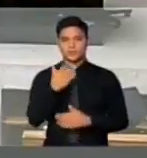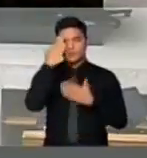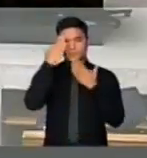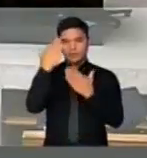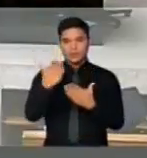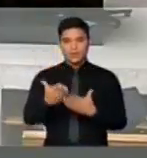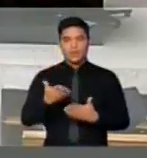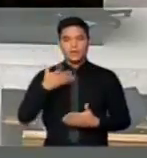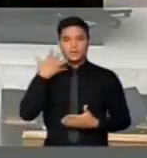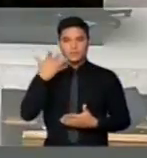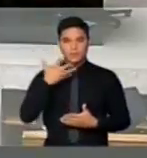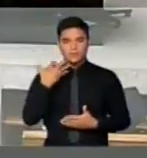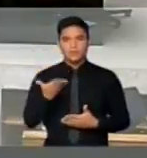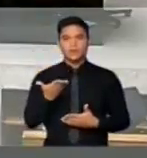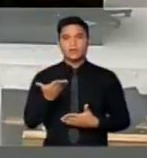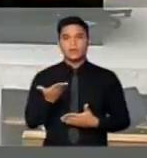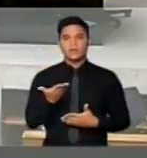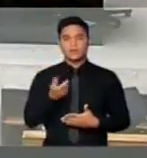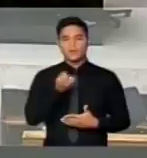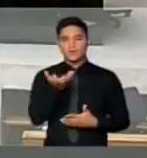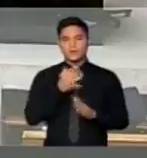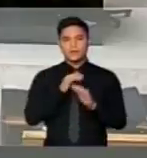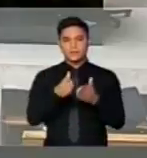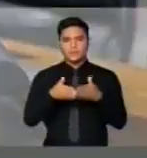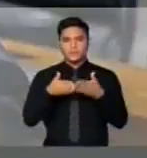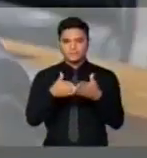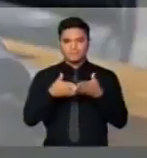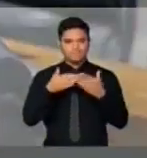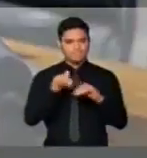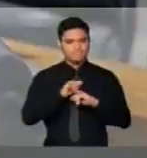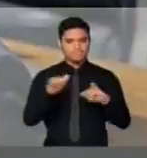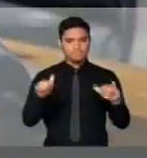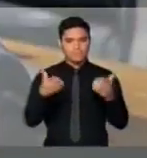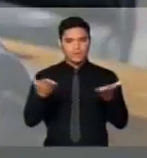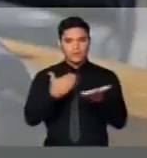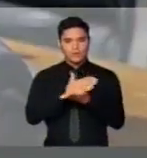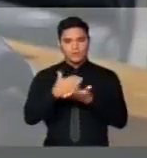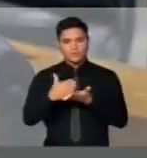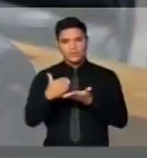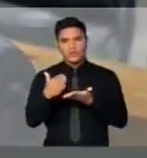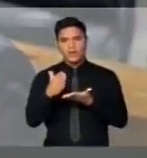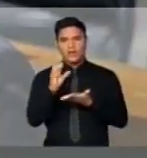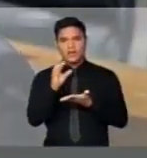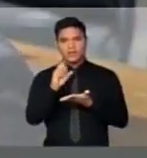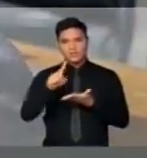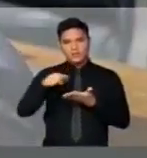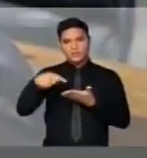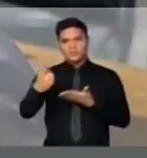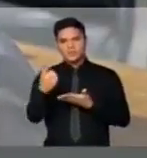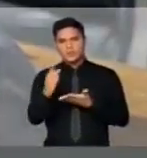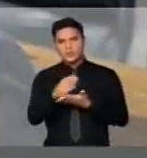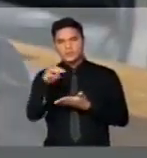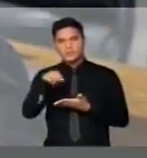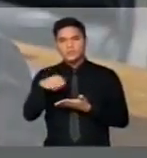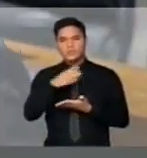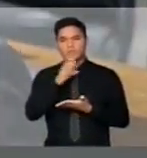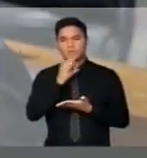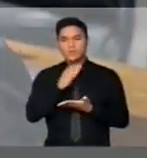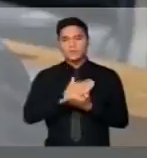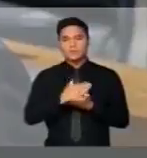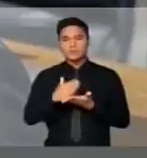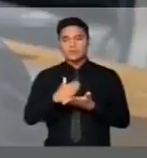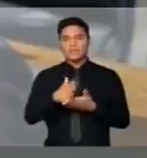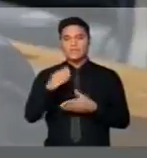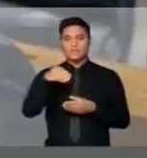pela gentileza. Eu só queria fazer um apelo aqui no plenário, que vamos iniciar daqui a alguns minutos a votação do relatório da CPI